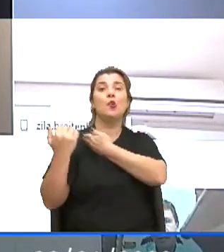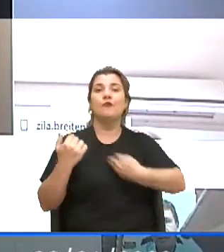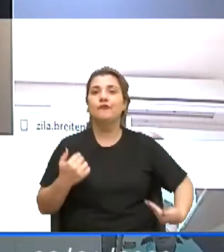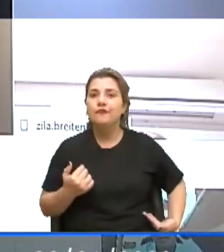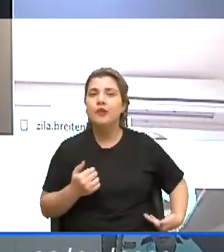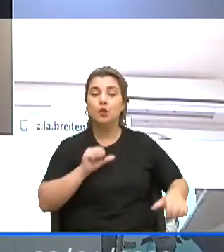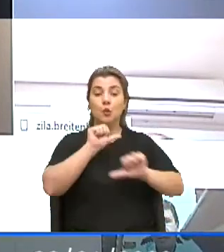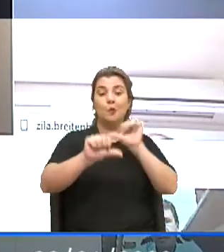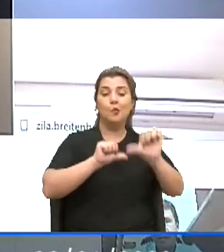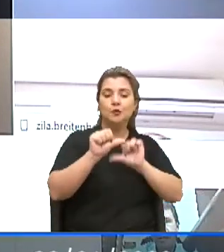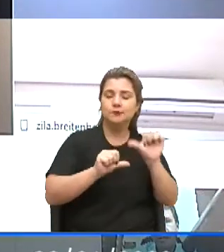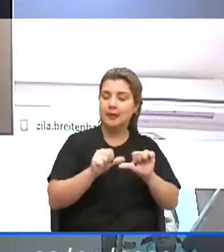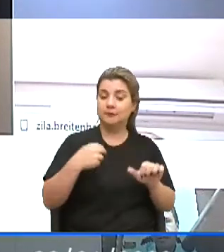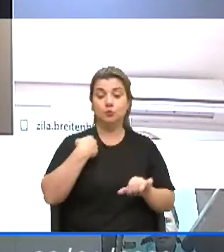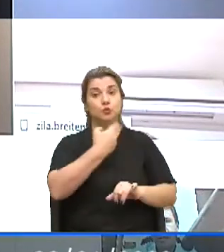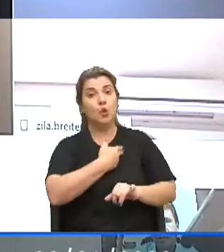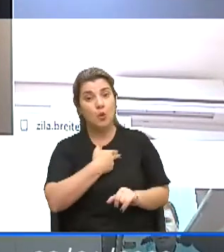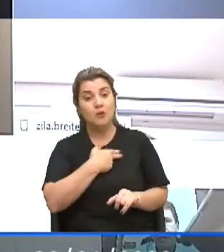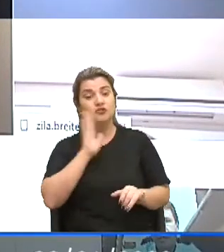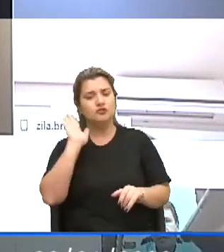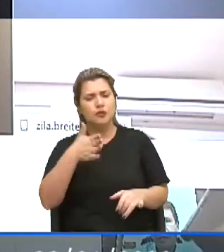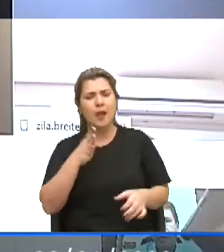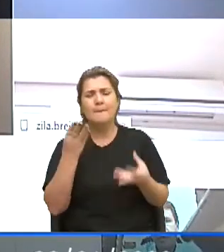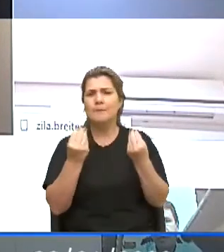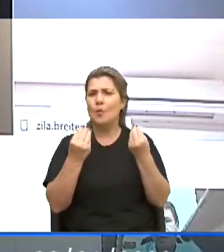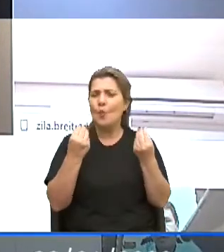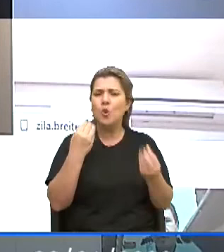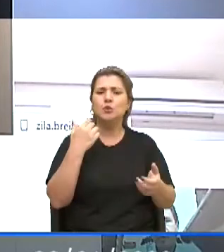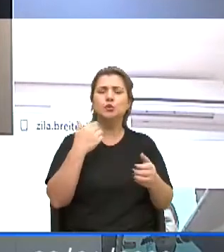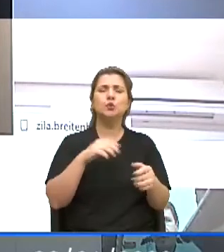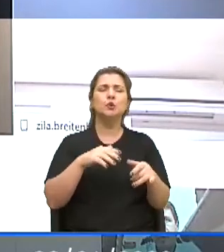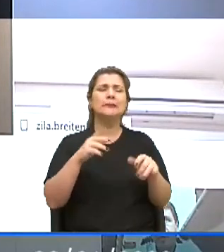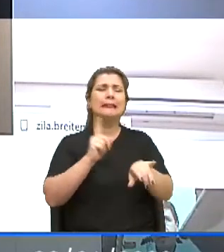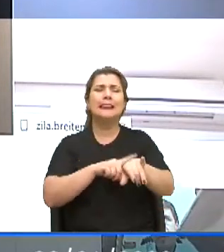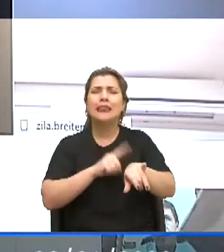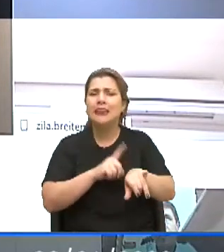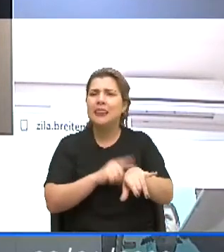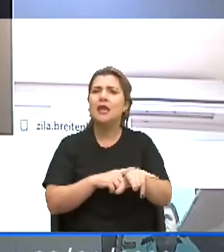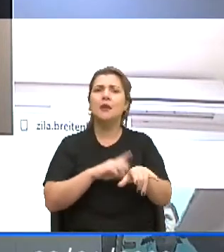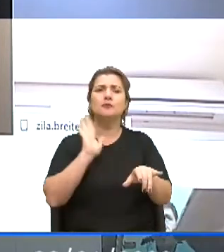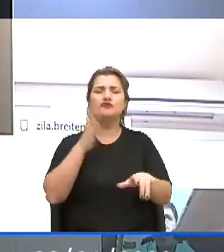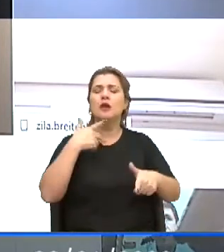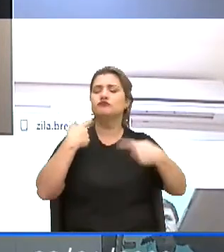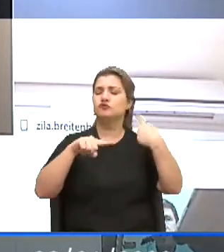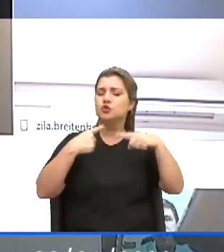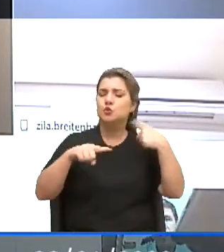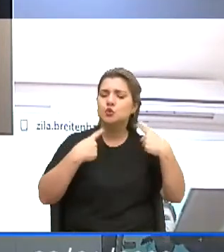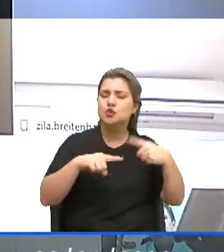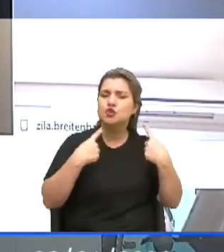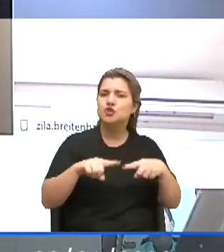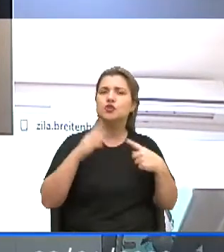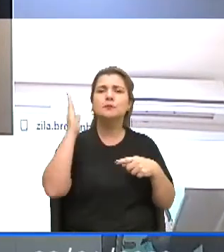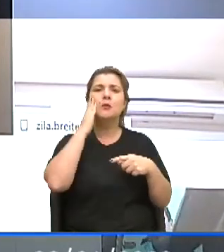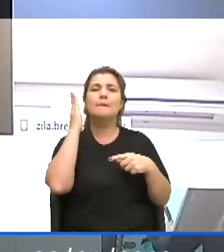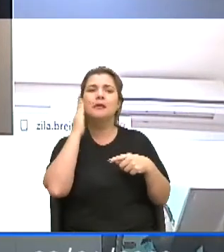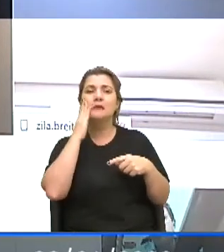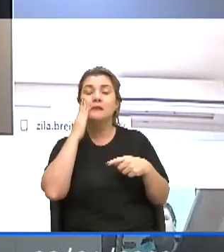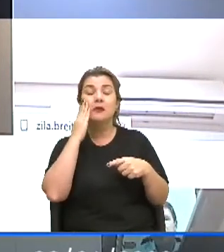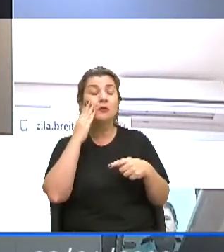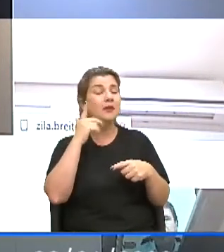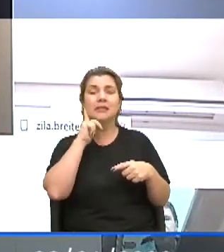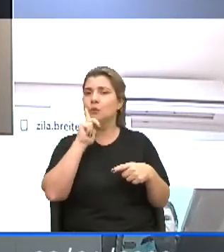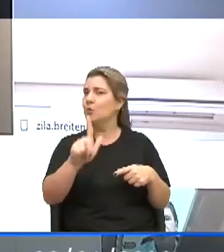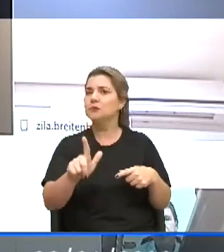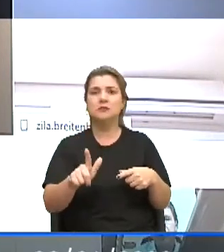Salvador, a gente já vem há muito tempo discutindo para que tivesse a prevenção, para que a gente não chegasse no momento que a gente está chegando de